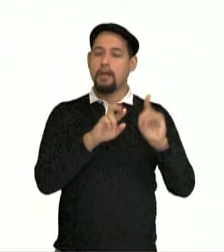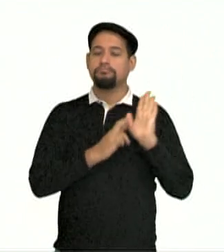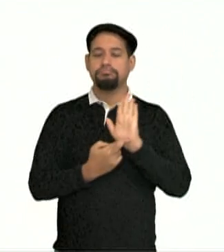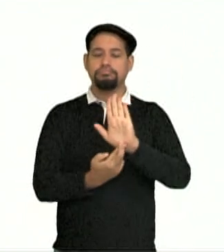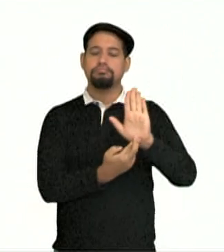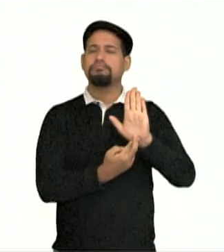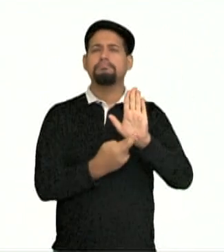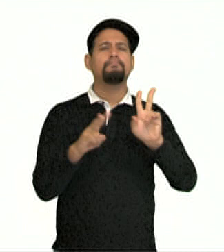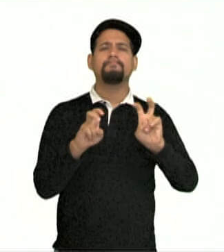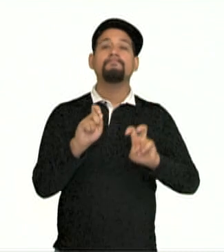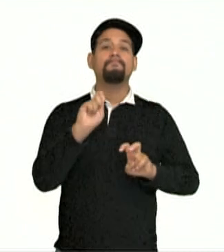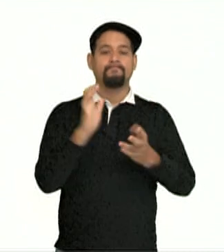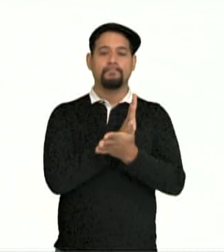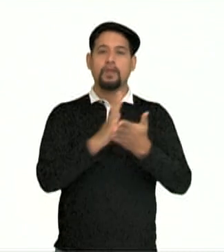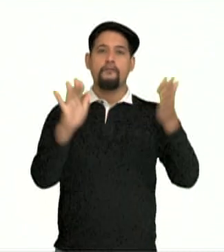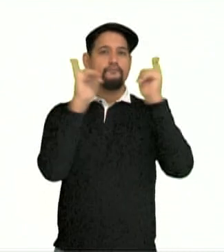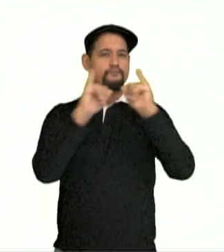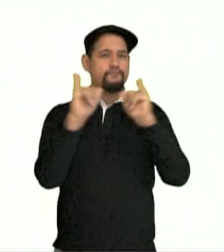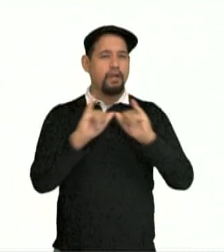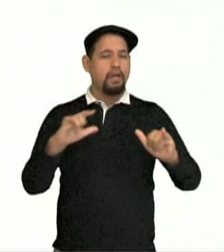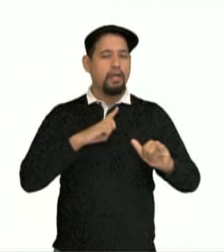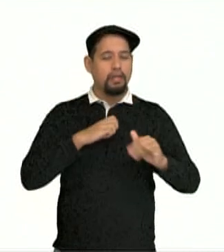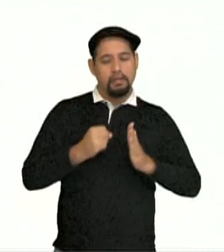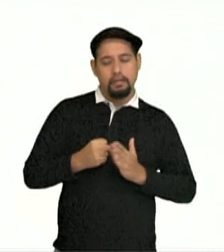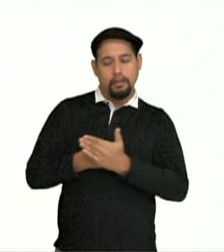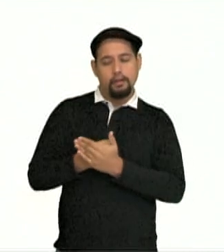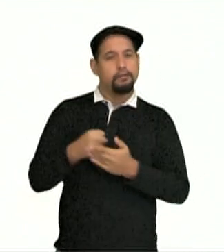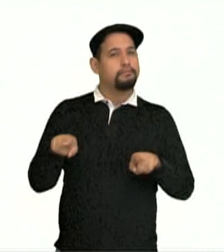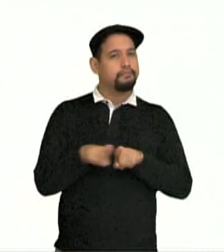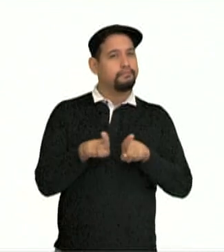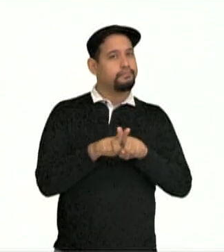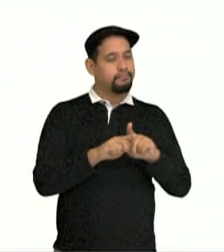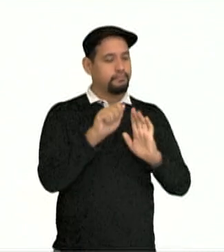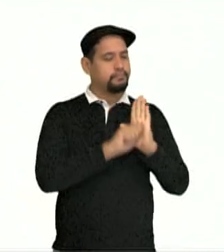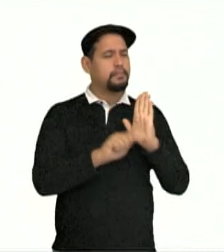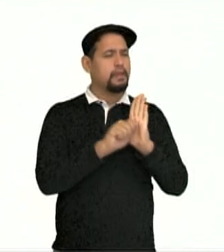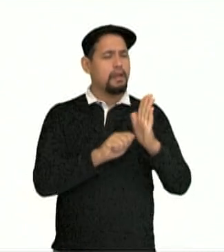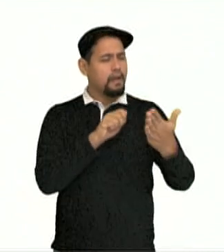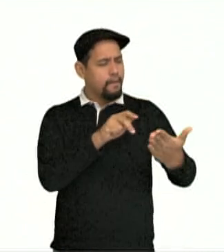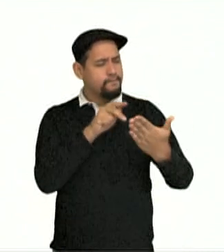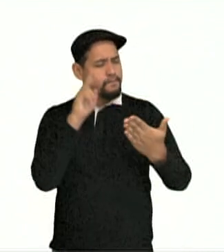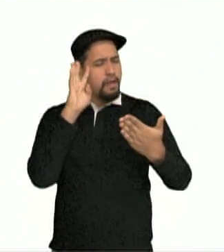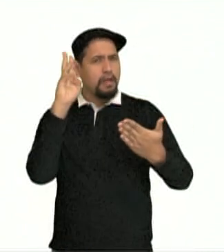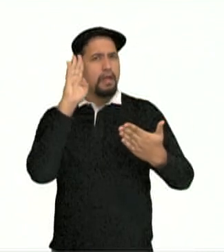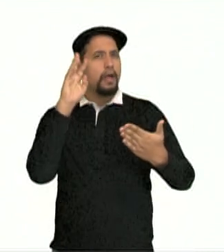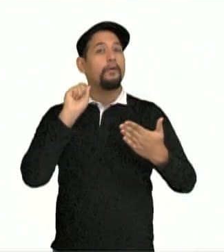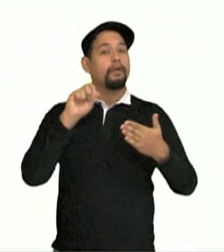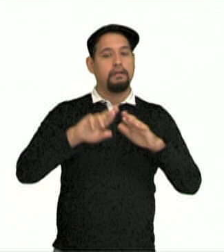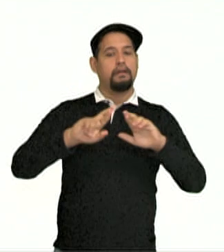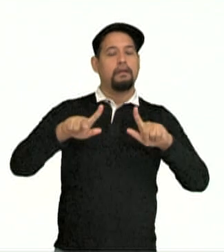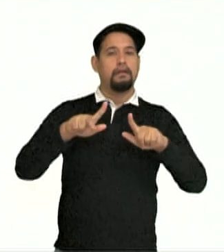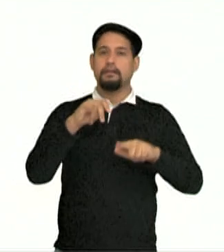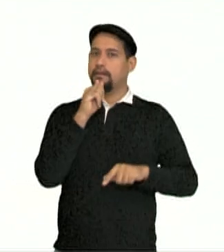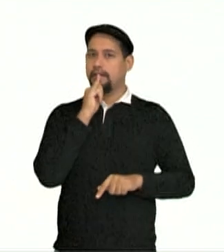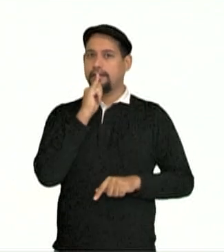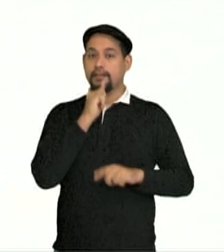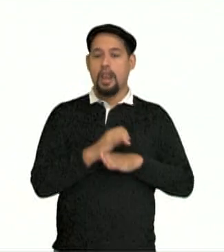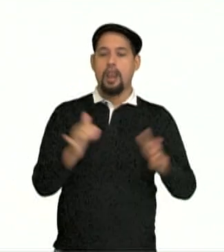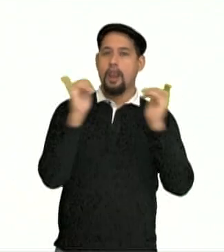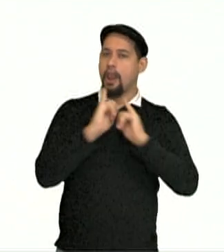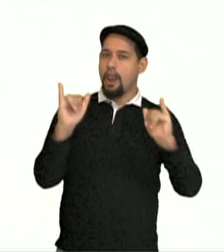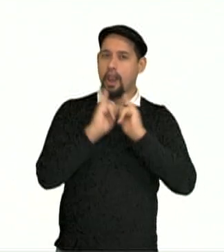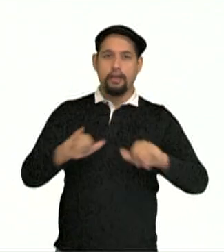alguma informação implícita no texto. Refletir sobre a diferença entre